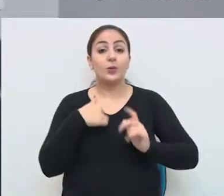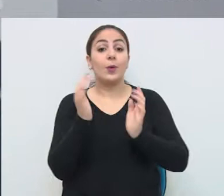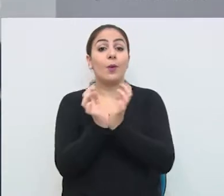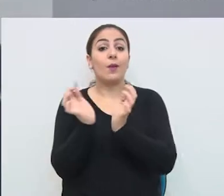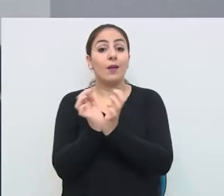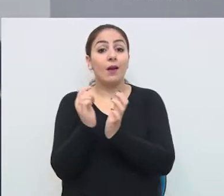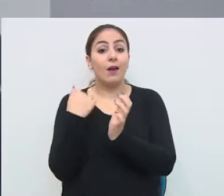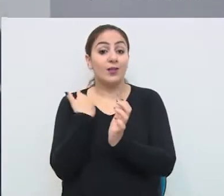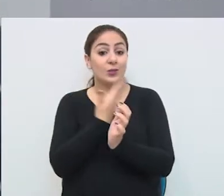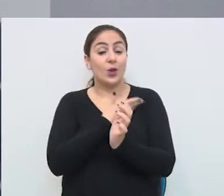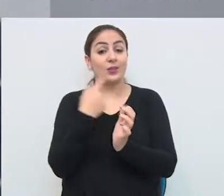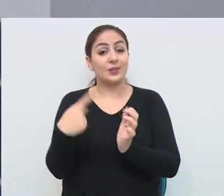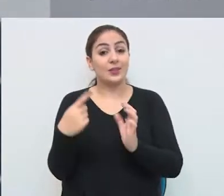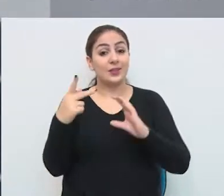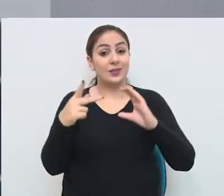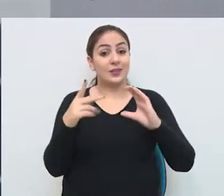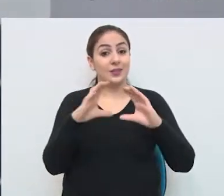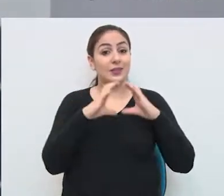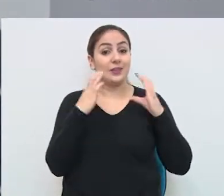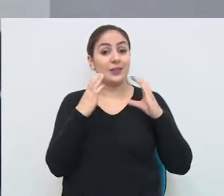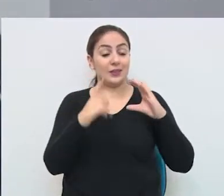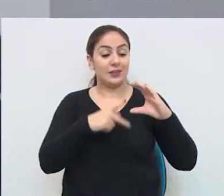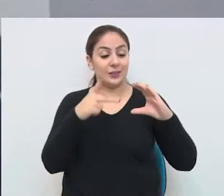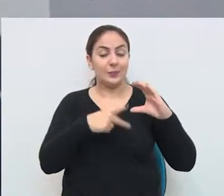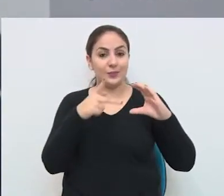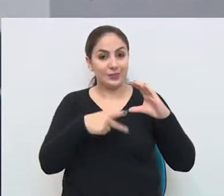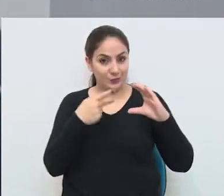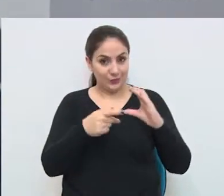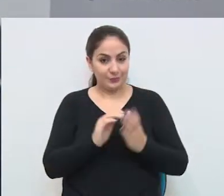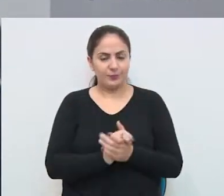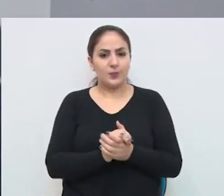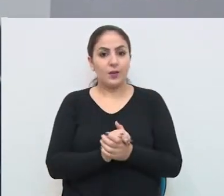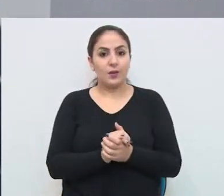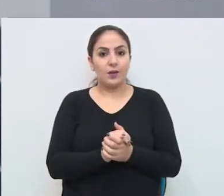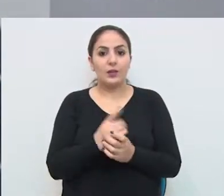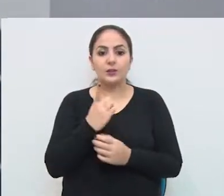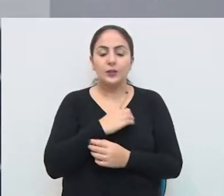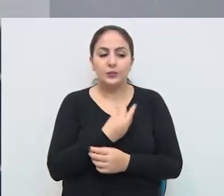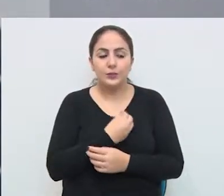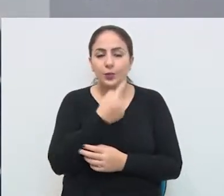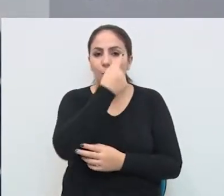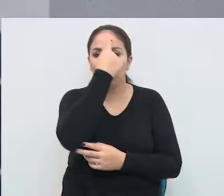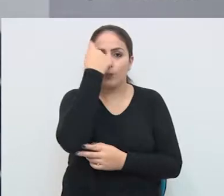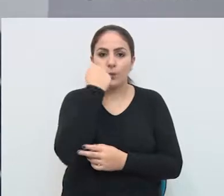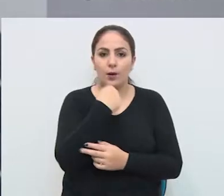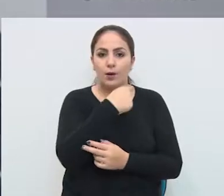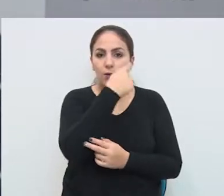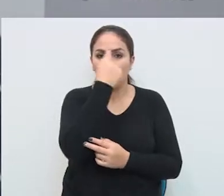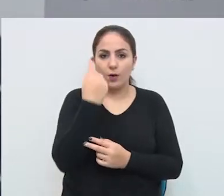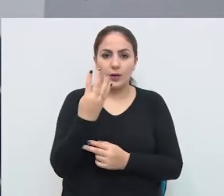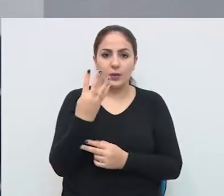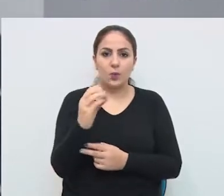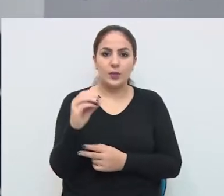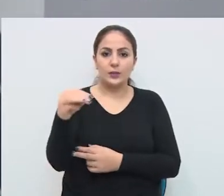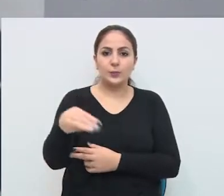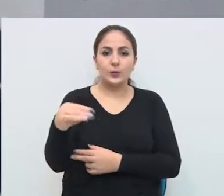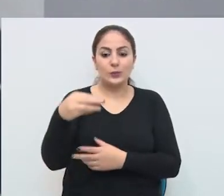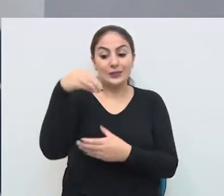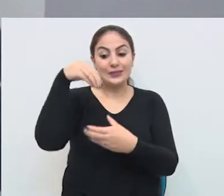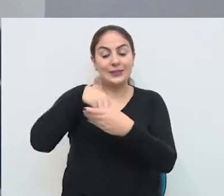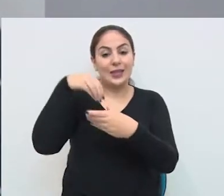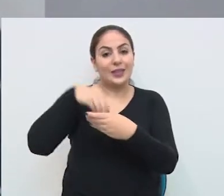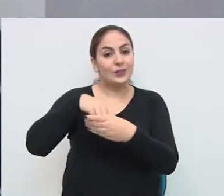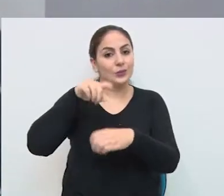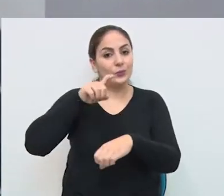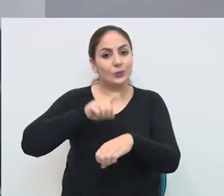Teve uma colega nossa aqui da Câmara de Vereadores, ficou 1 hora e 40 minutos dentro de uma agência bancária.